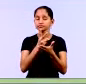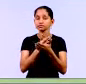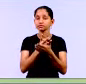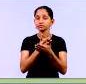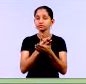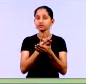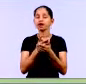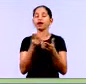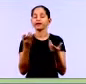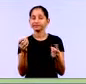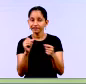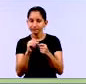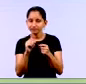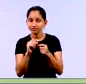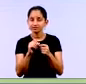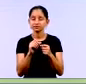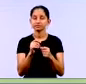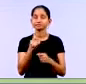quantidade